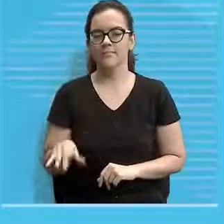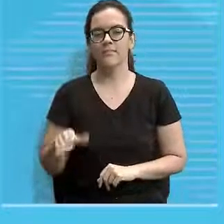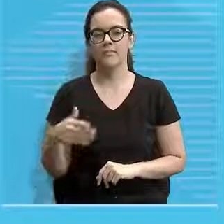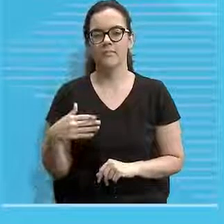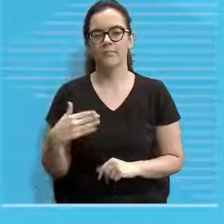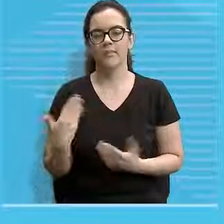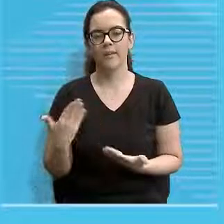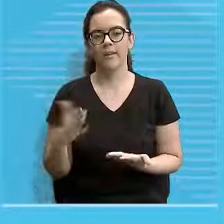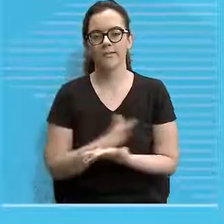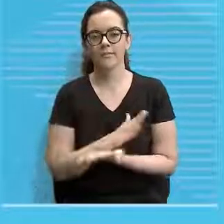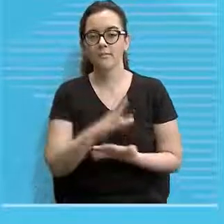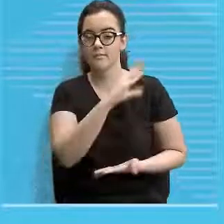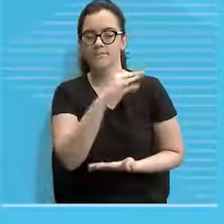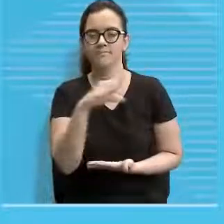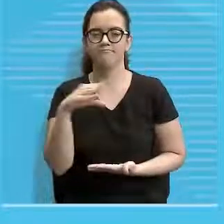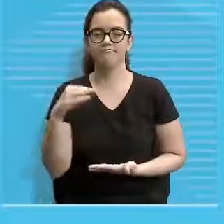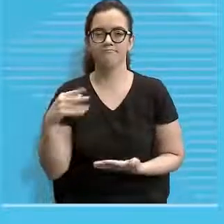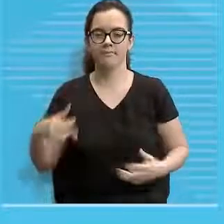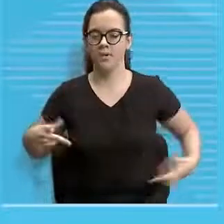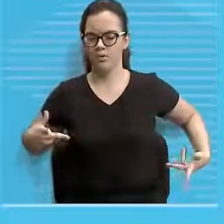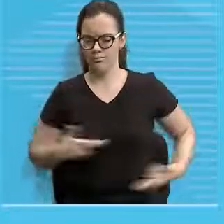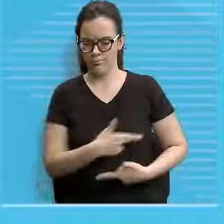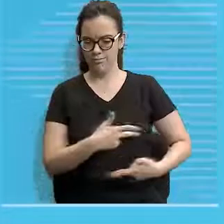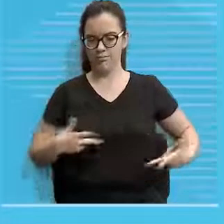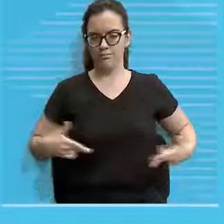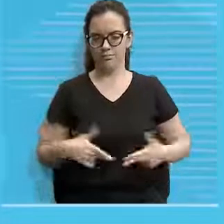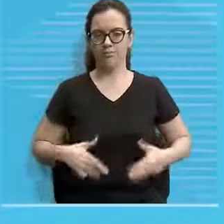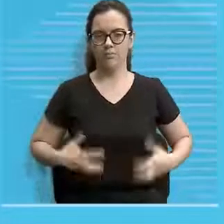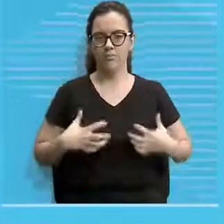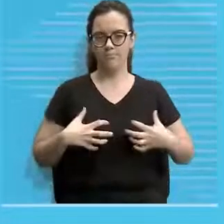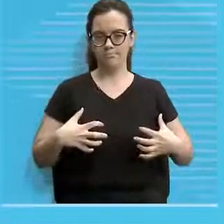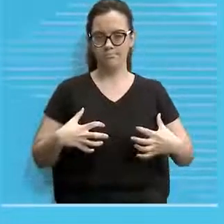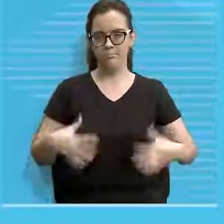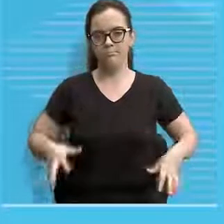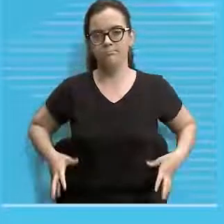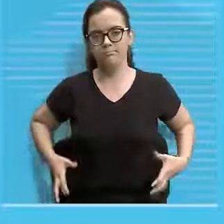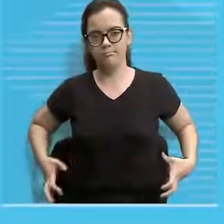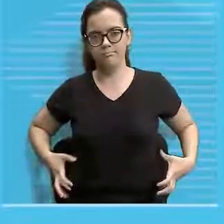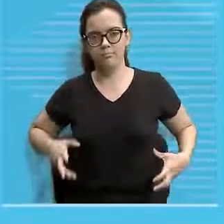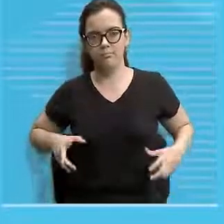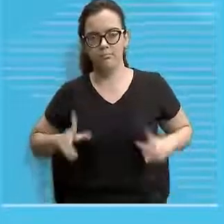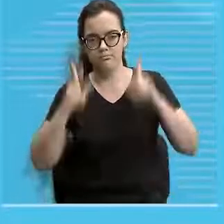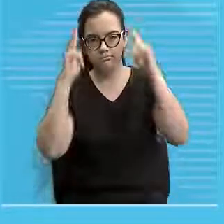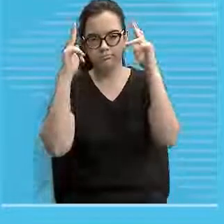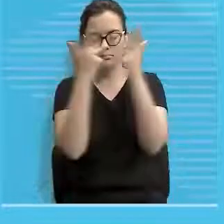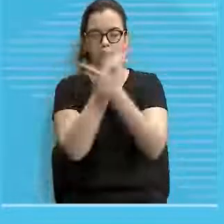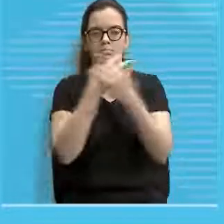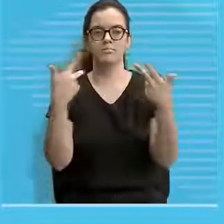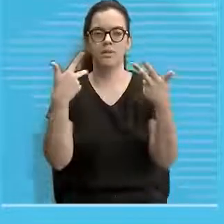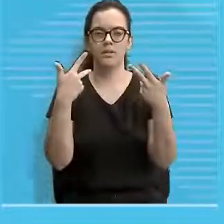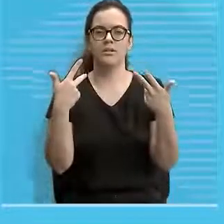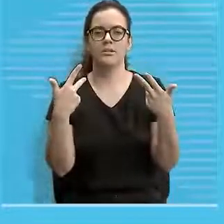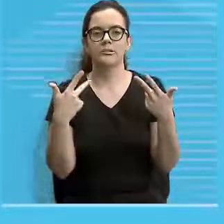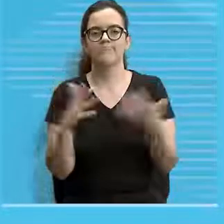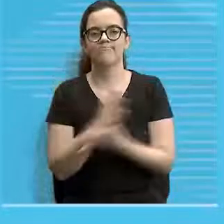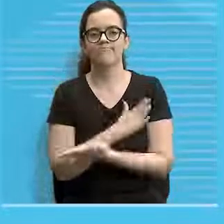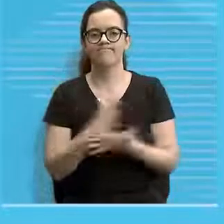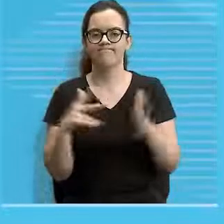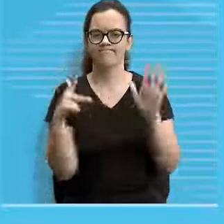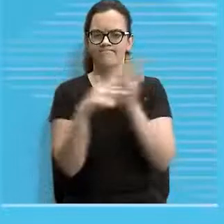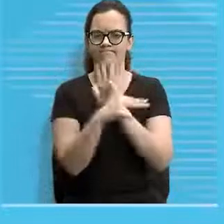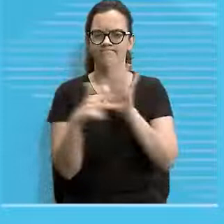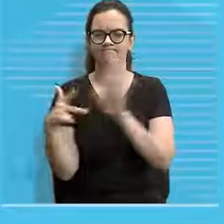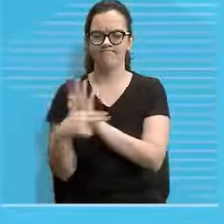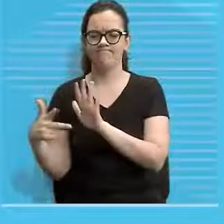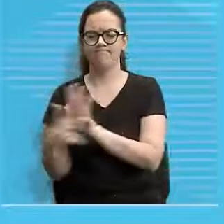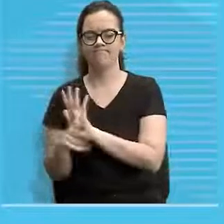que muitos deles são muito invasores para o próprio corpo, né, são agressivos. Quantas notícias que a gente já não viu na